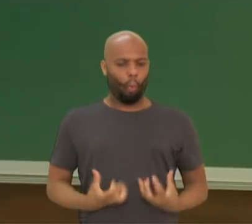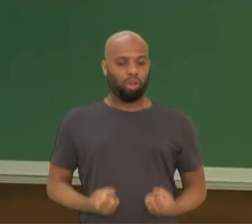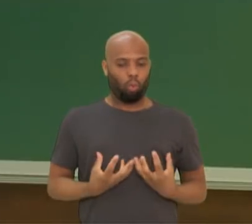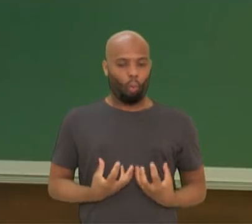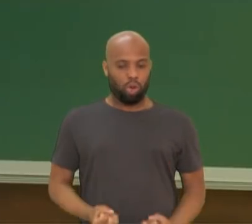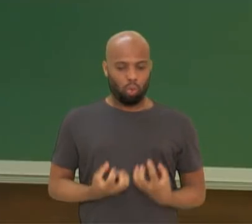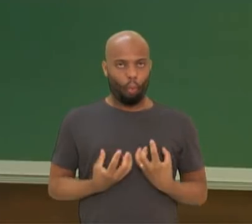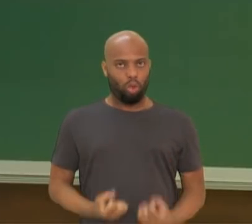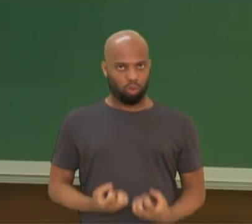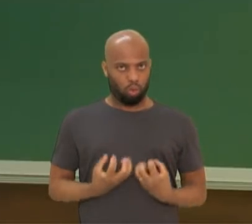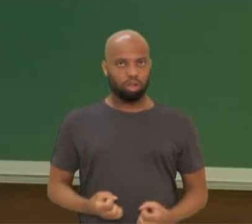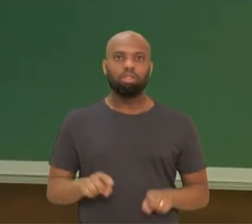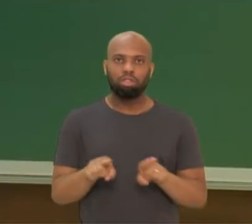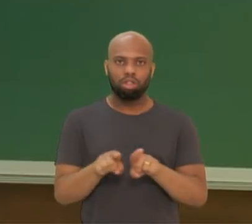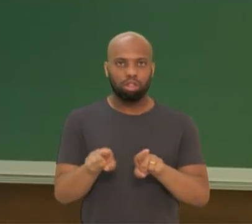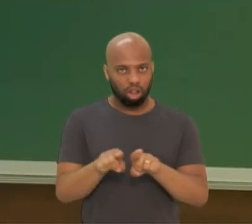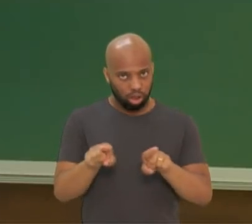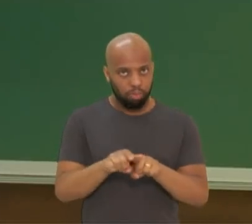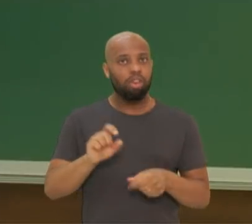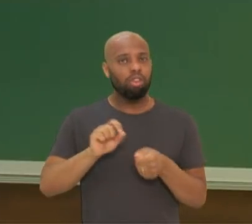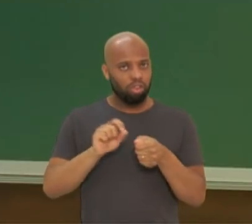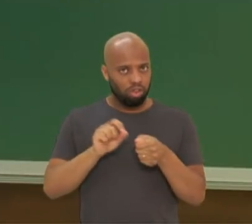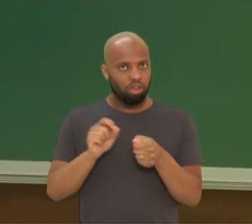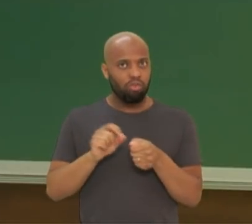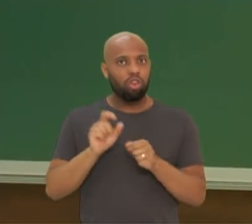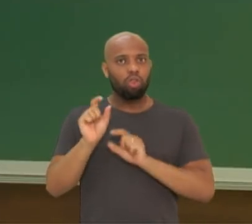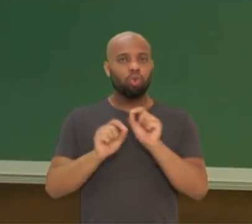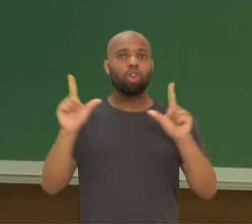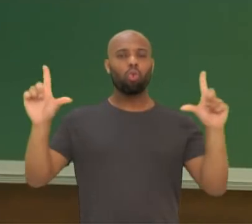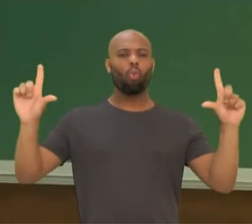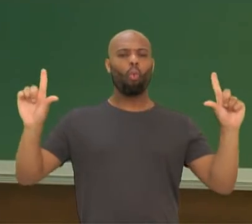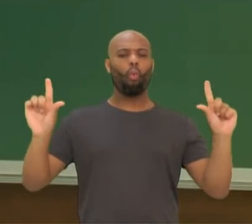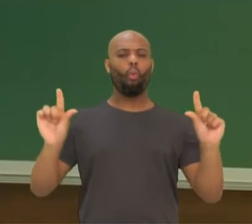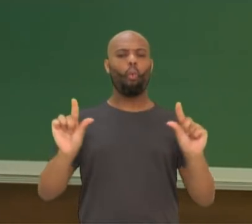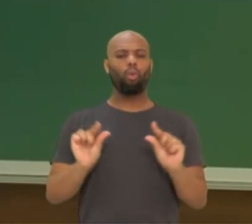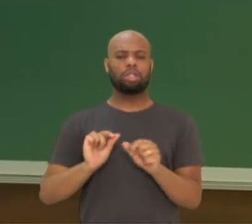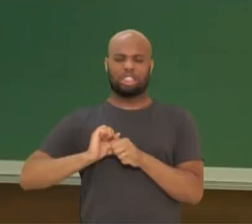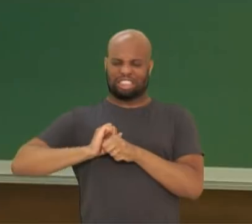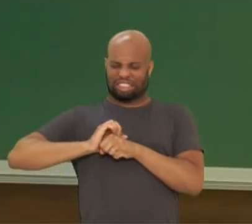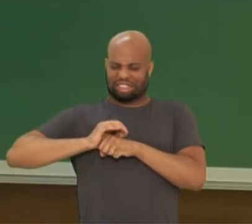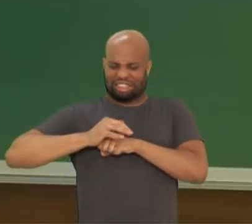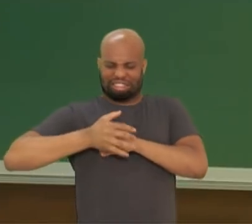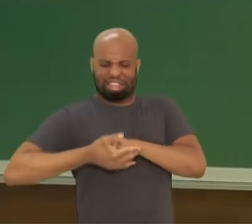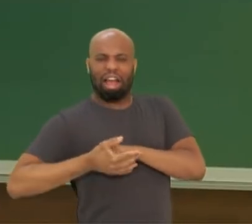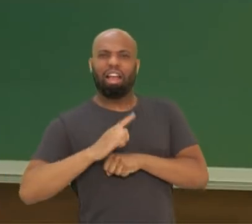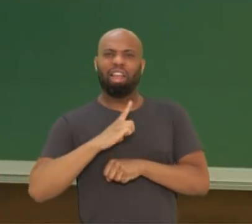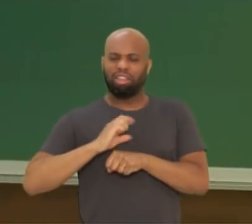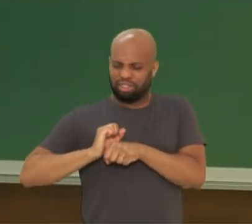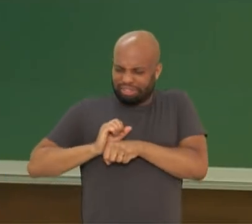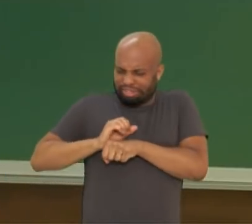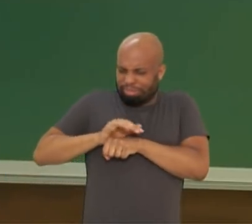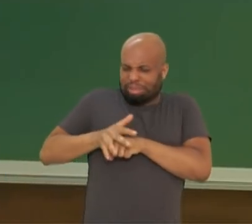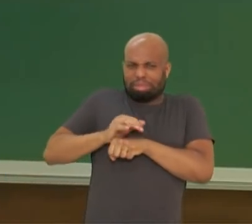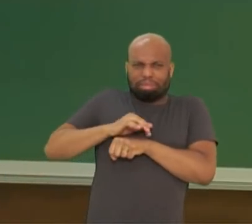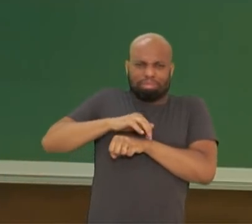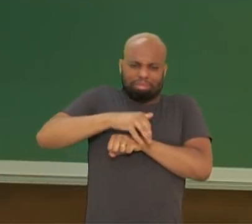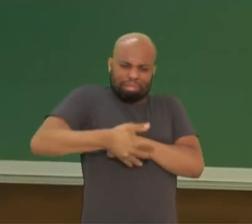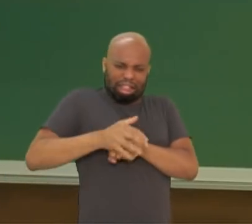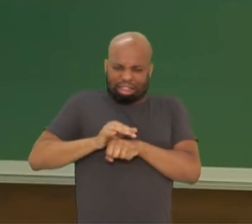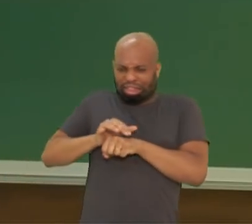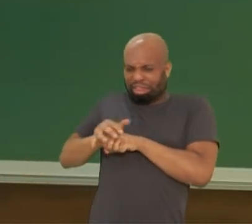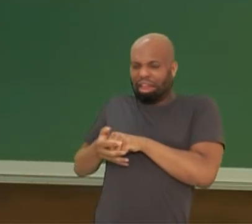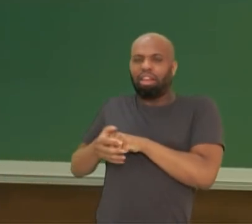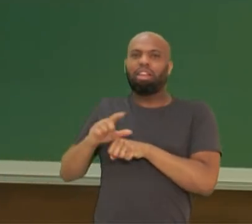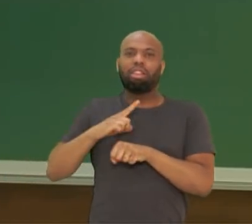tipos de nutrientes. E também ele vai estar reduzindo a acidez ali dos alimentos, deixando